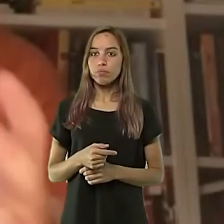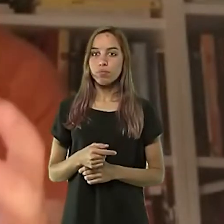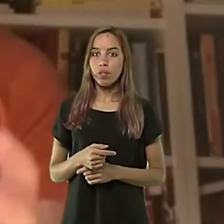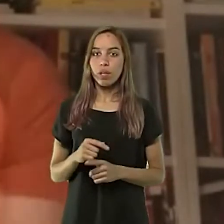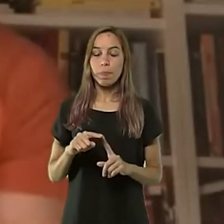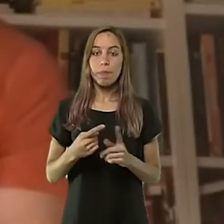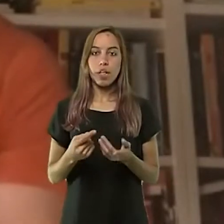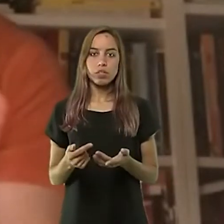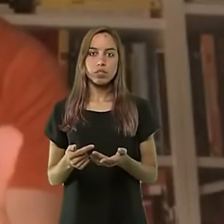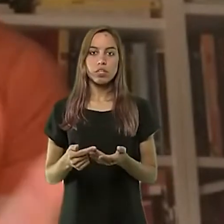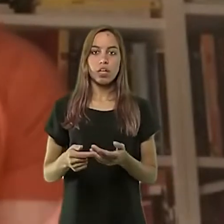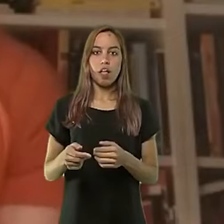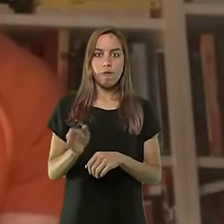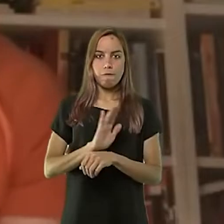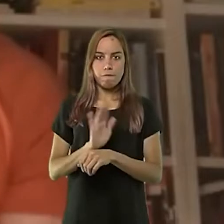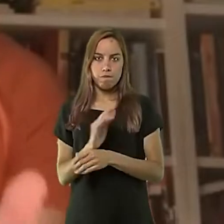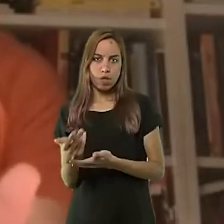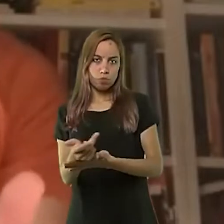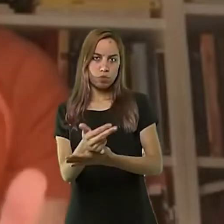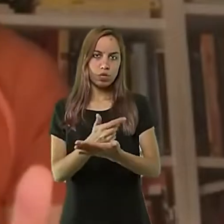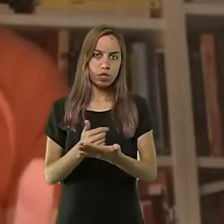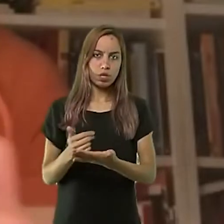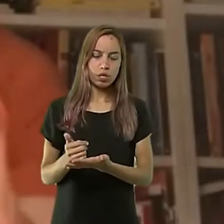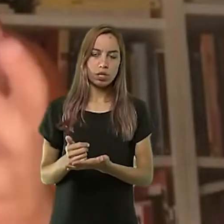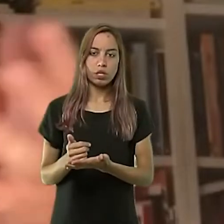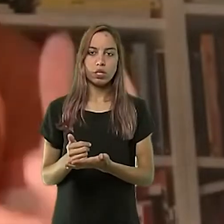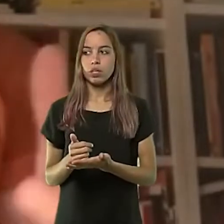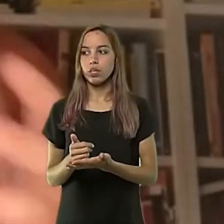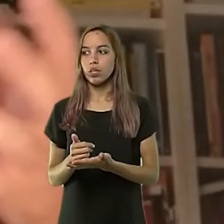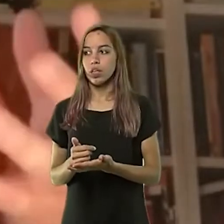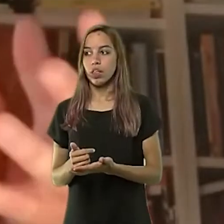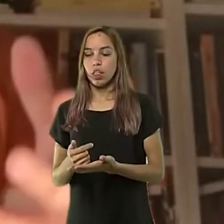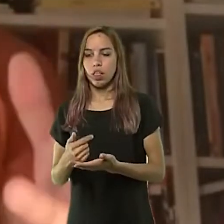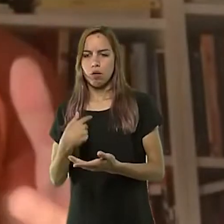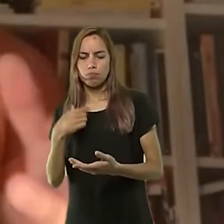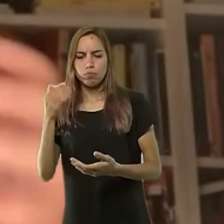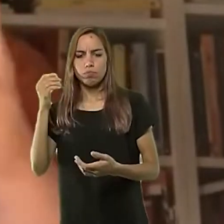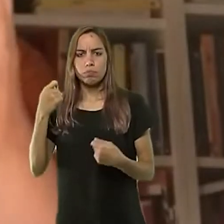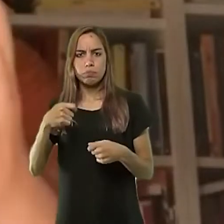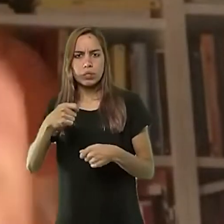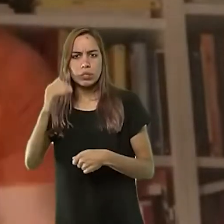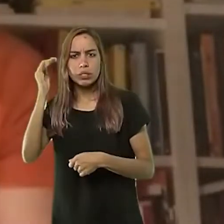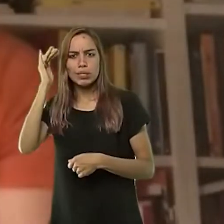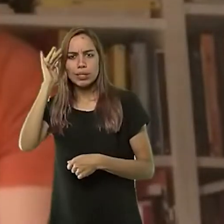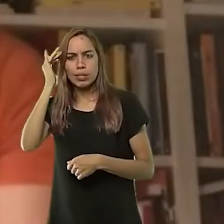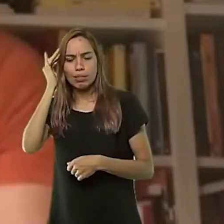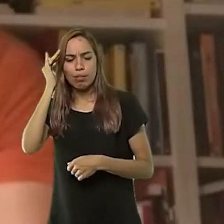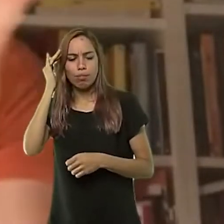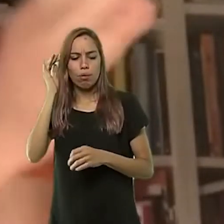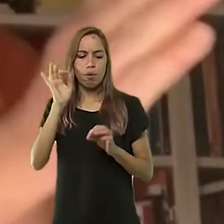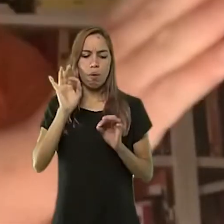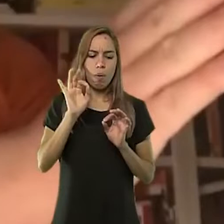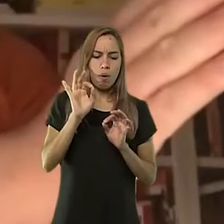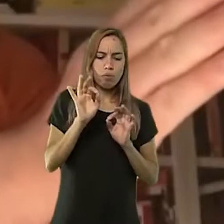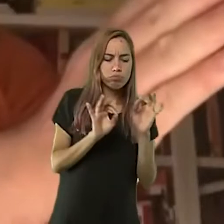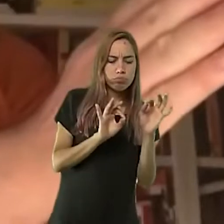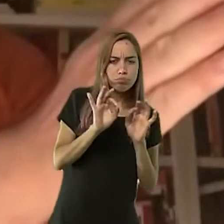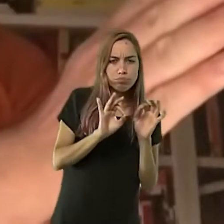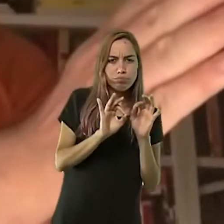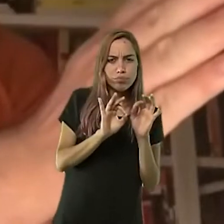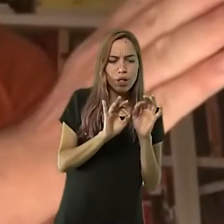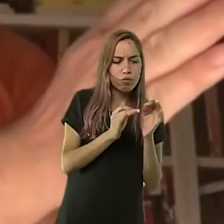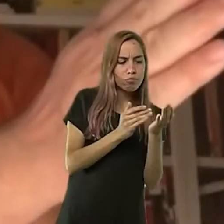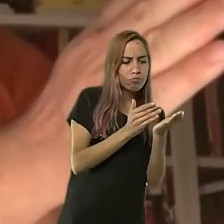animação normalmente é relativamente organizada, isto é, eu quando começo a fazer um plano e tenho de fazer a minha mão